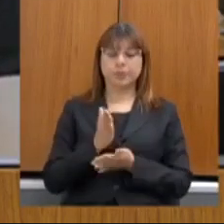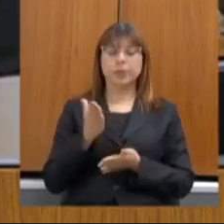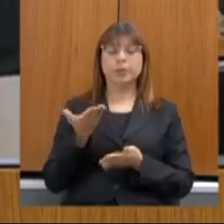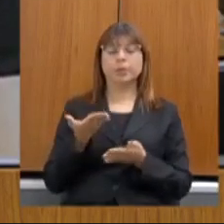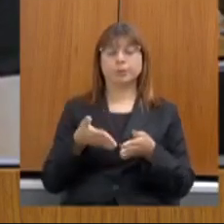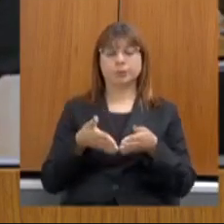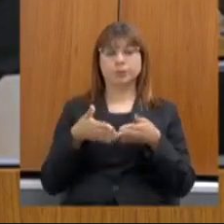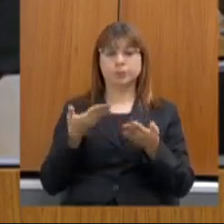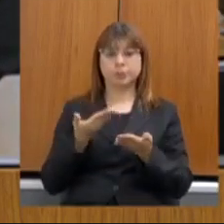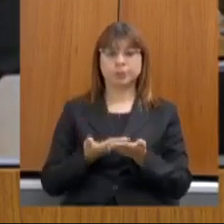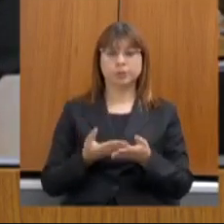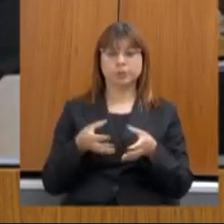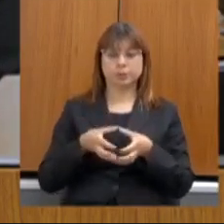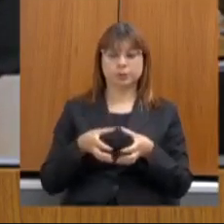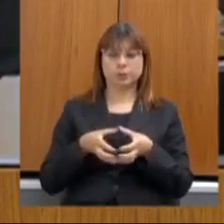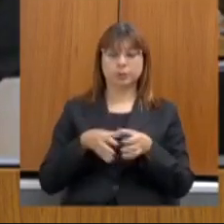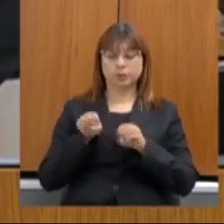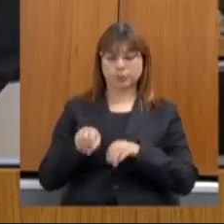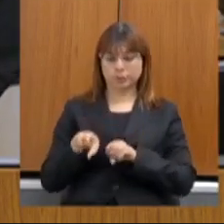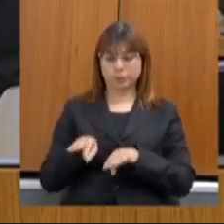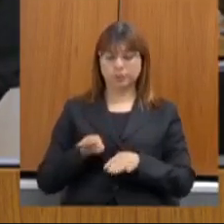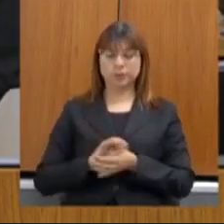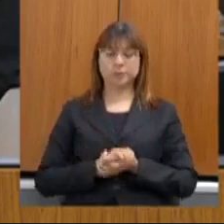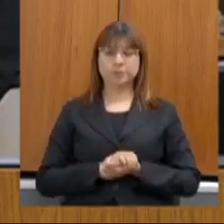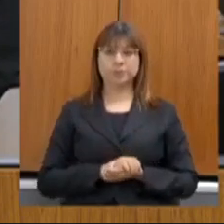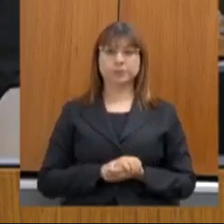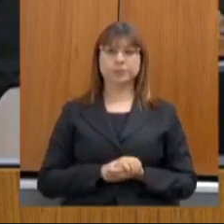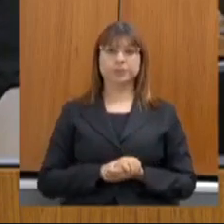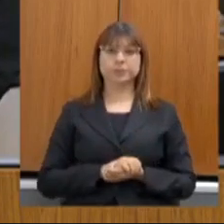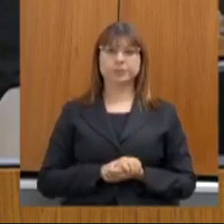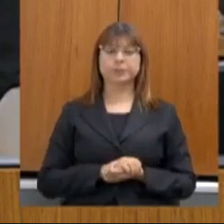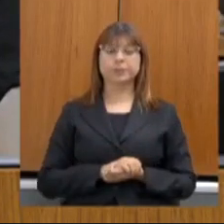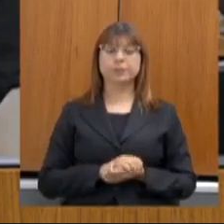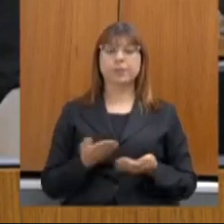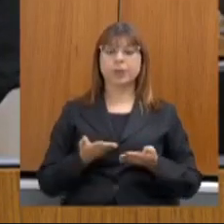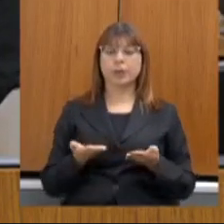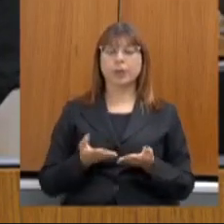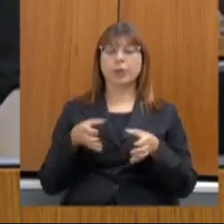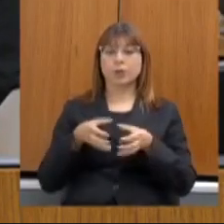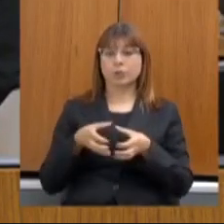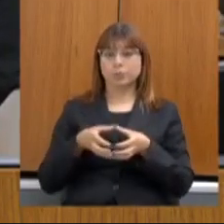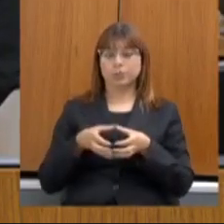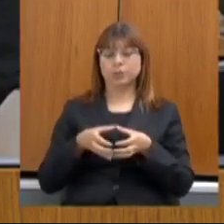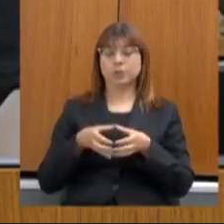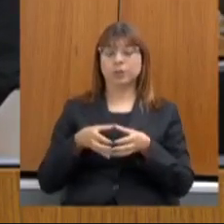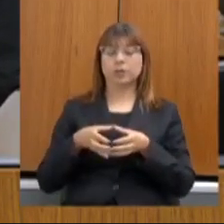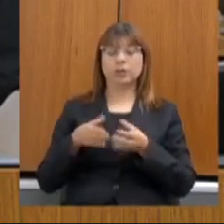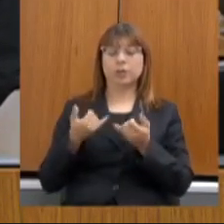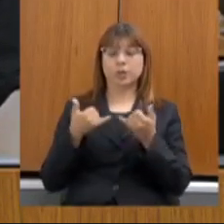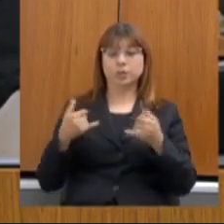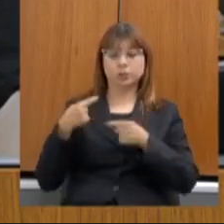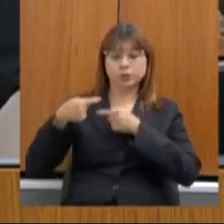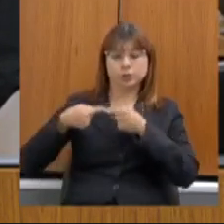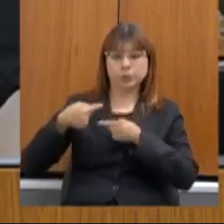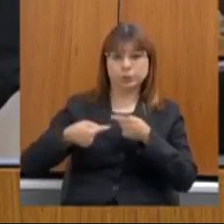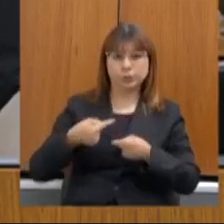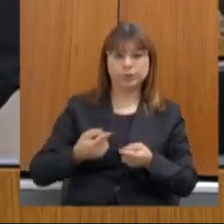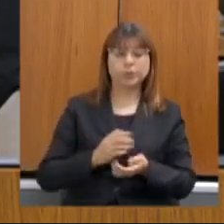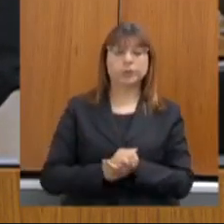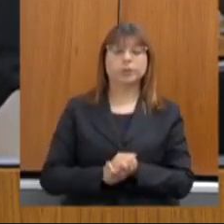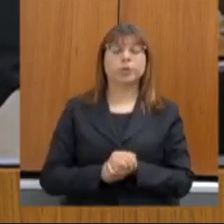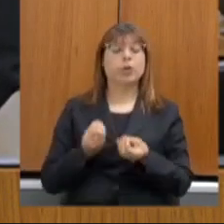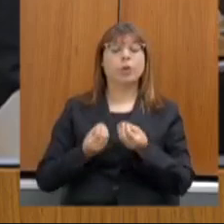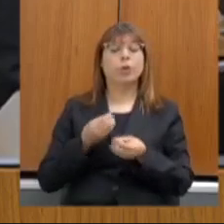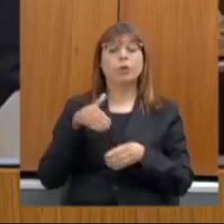aprovados requerimentos pela comissão de educação nós passamos a comissão de energias renováveis como